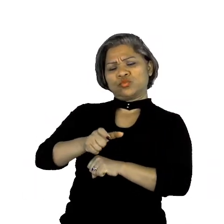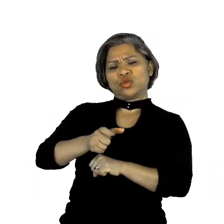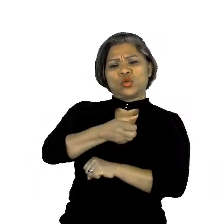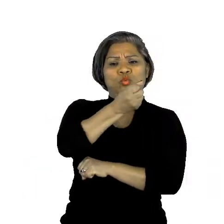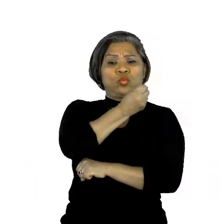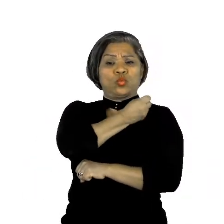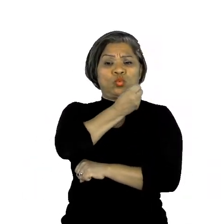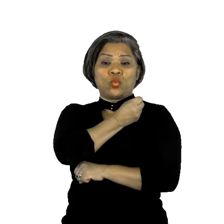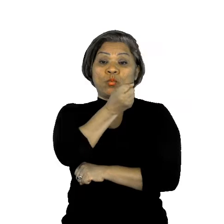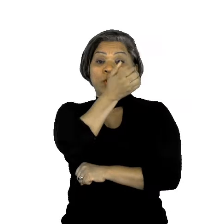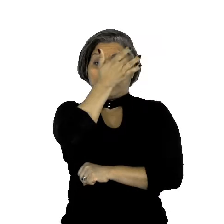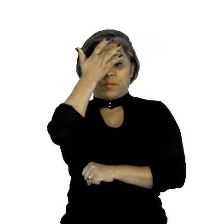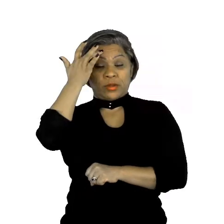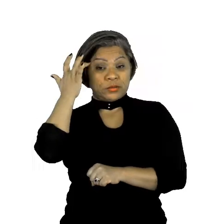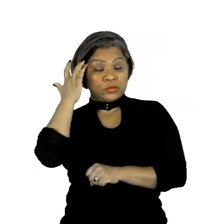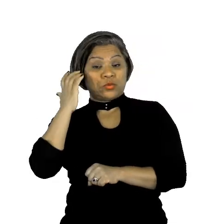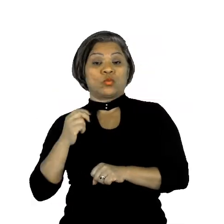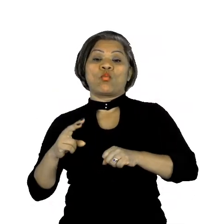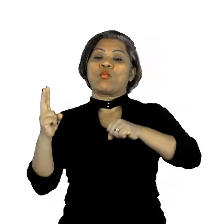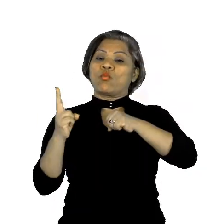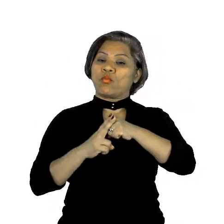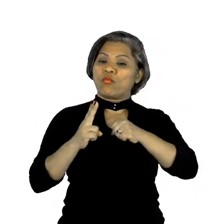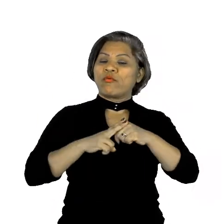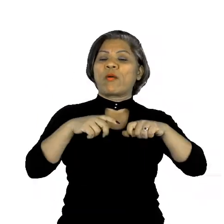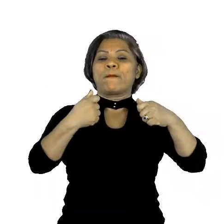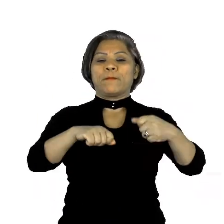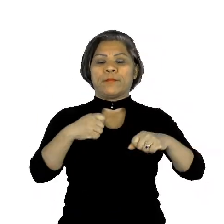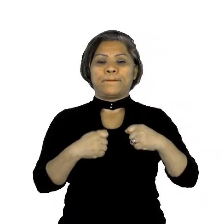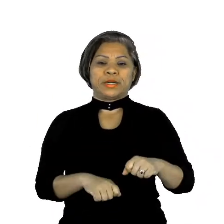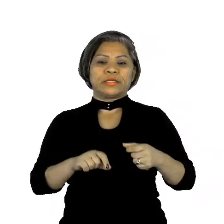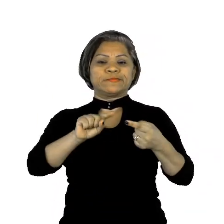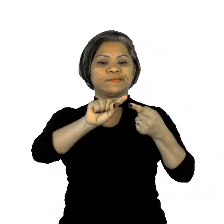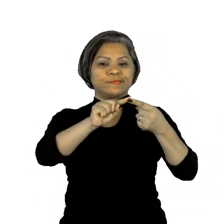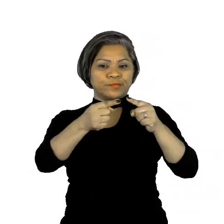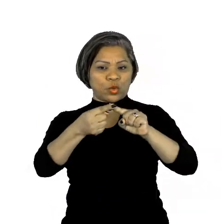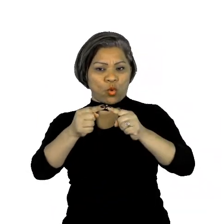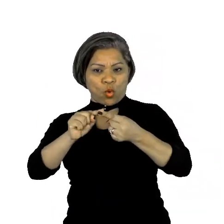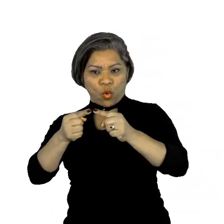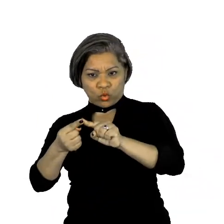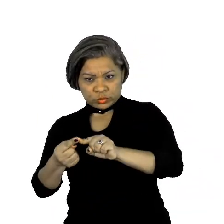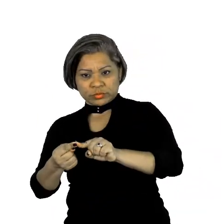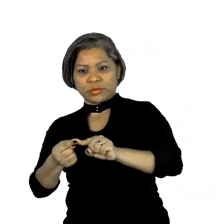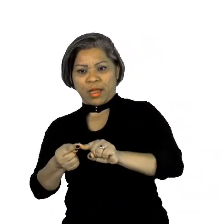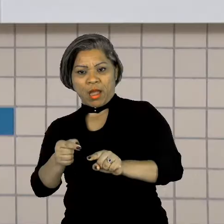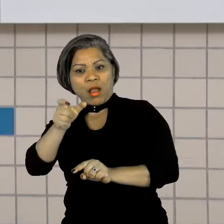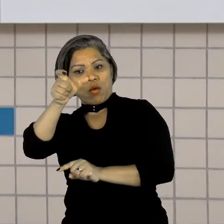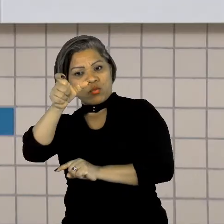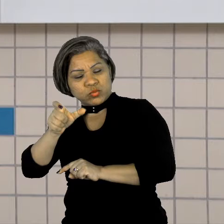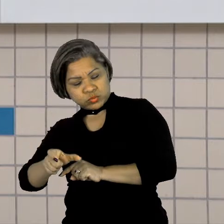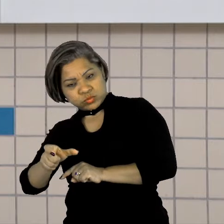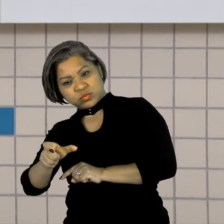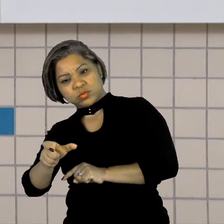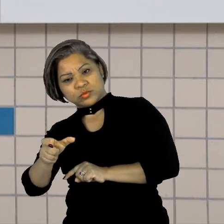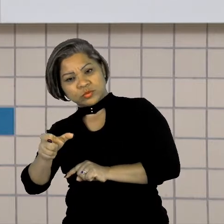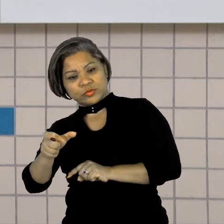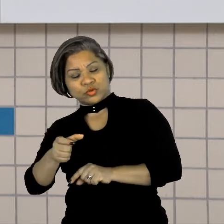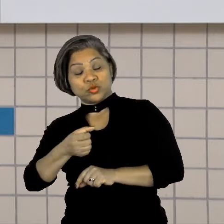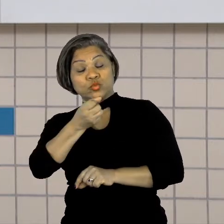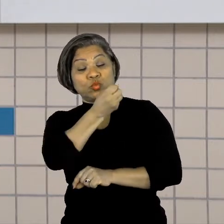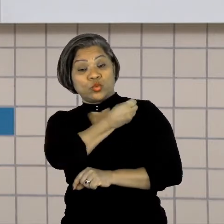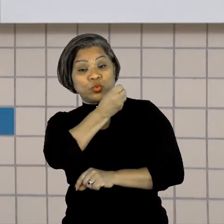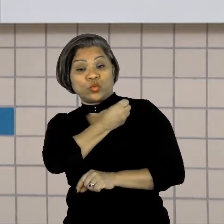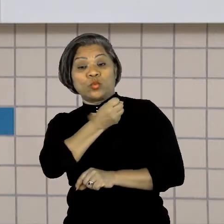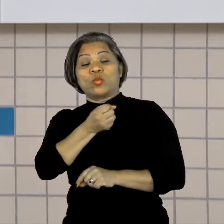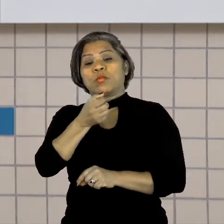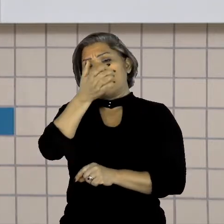é o seguinte, o verbo deve concordar com o sujeito em número e pessoa. Então,